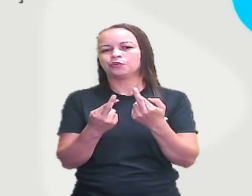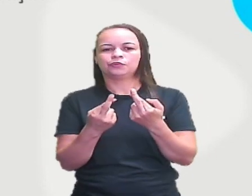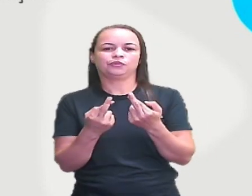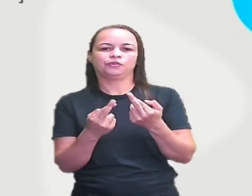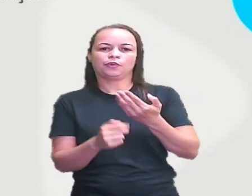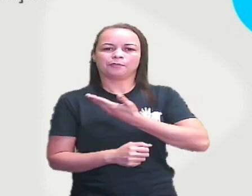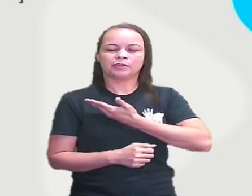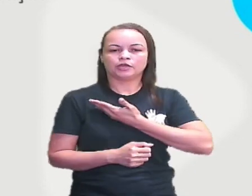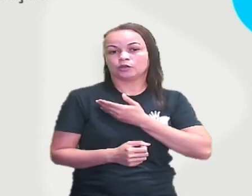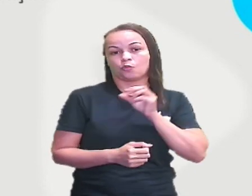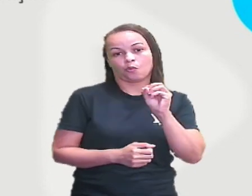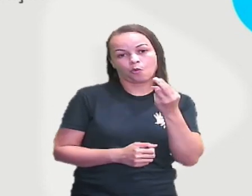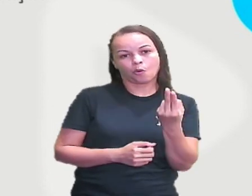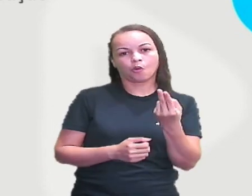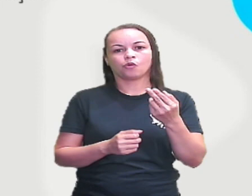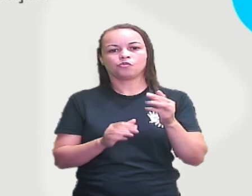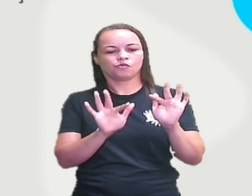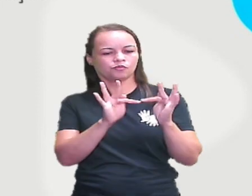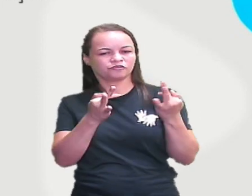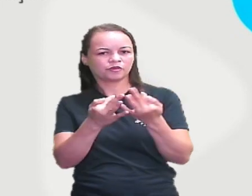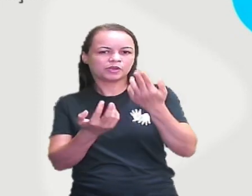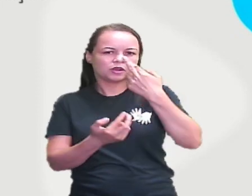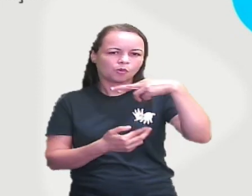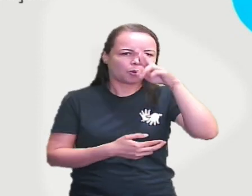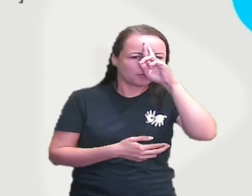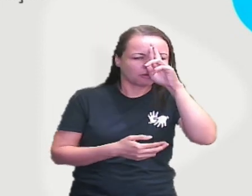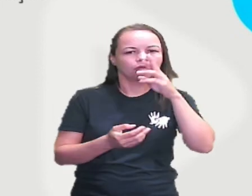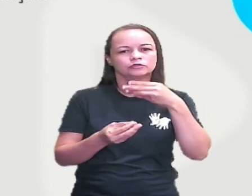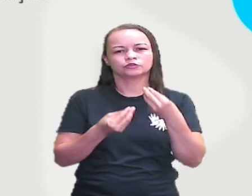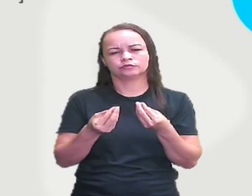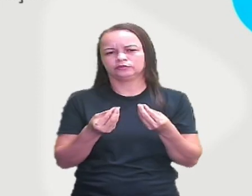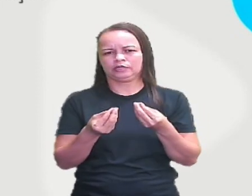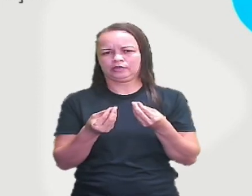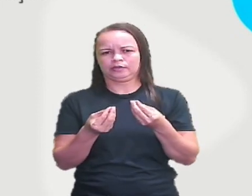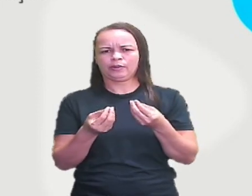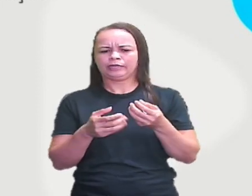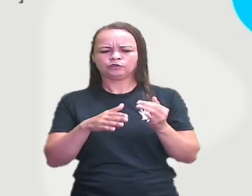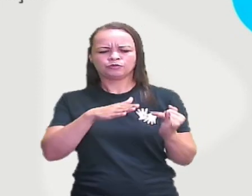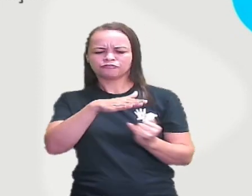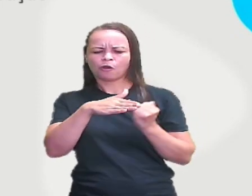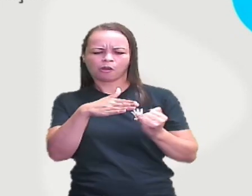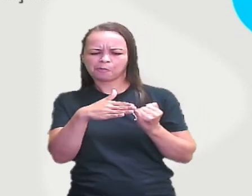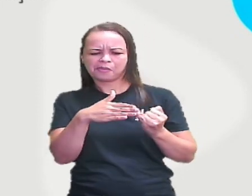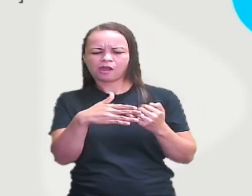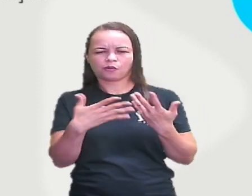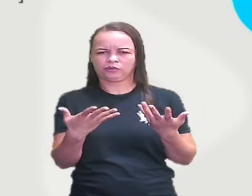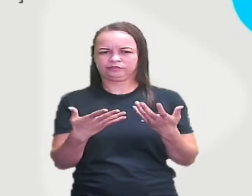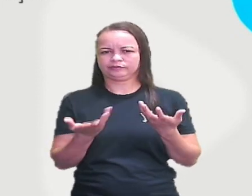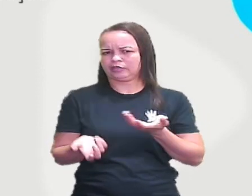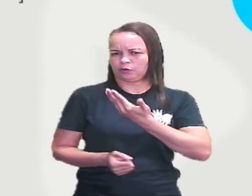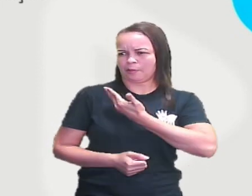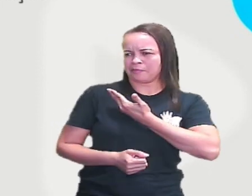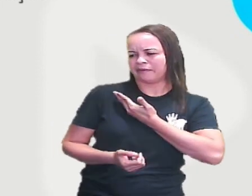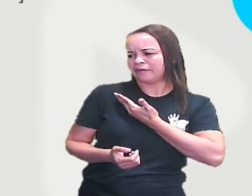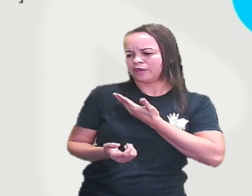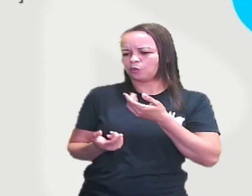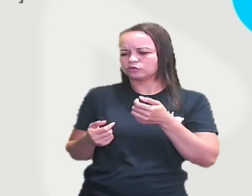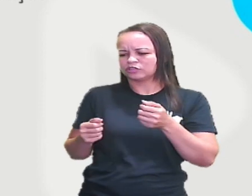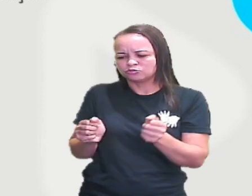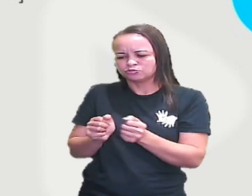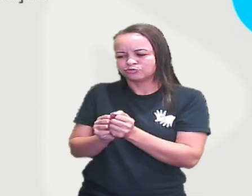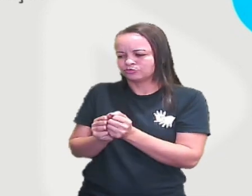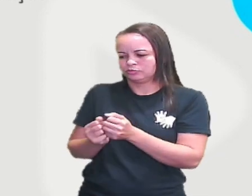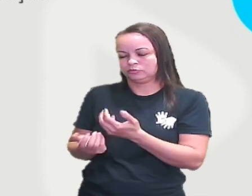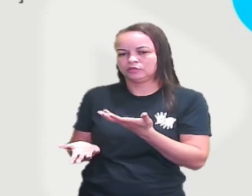um almoço em família, pede uma expressão coloquial, gente. Não adianta eu chegar no almoço com os amigos, com os colegas